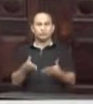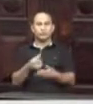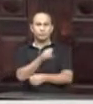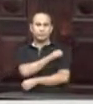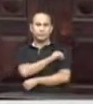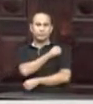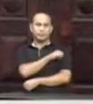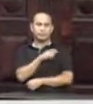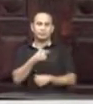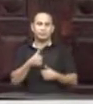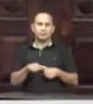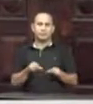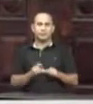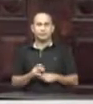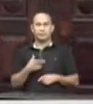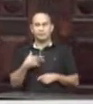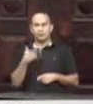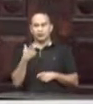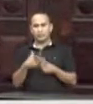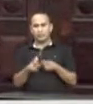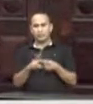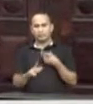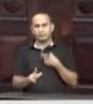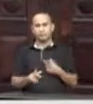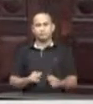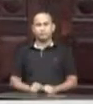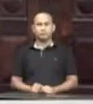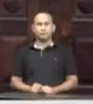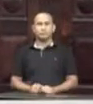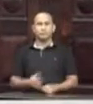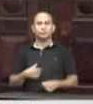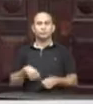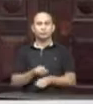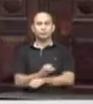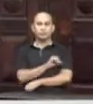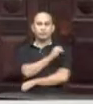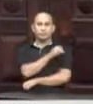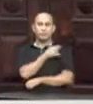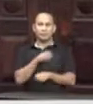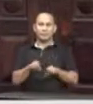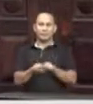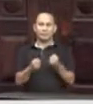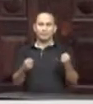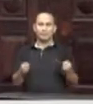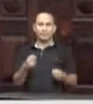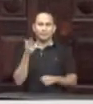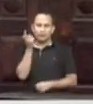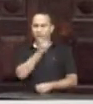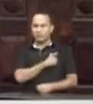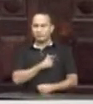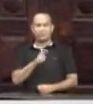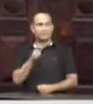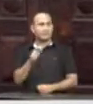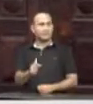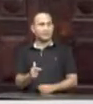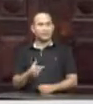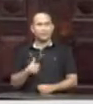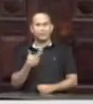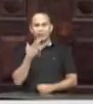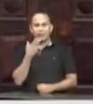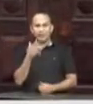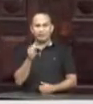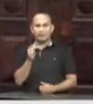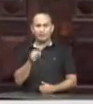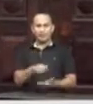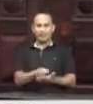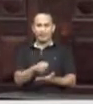está inviabilizado economicamente. Hoje o Estado do Rio de Janeiro está quebrado, não consegue aumentar as suas receitas